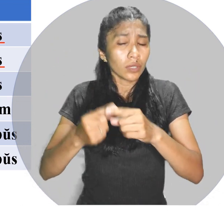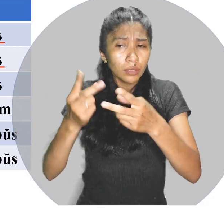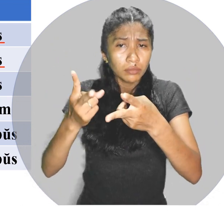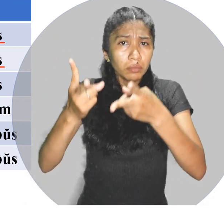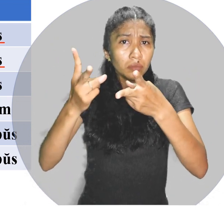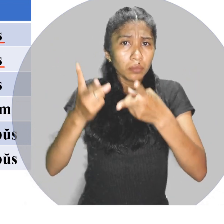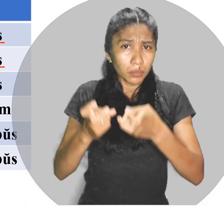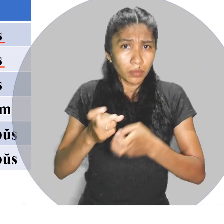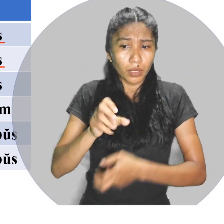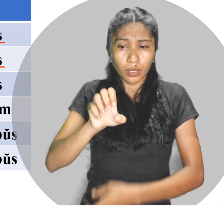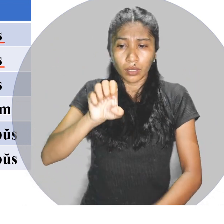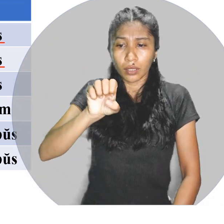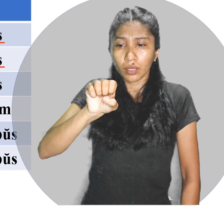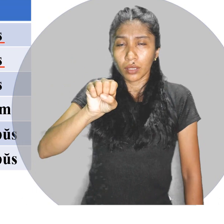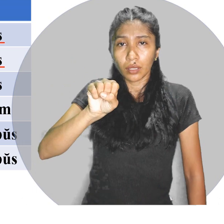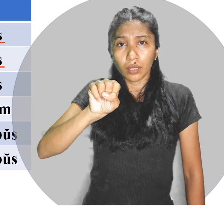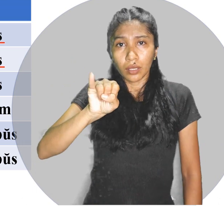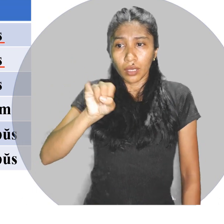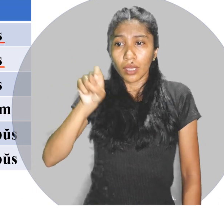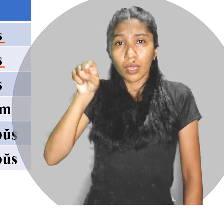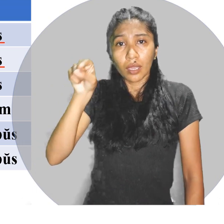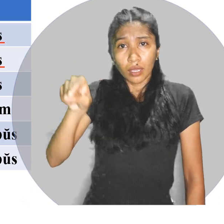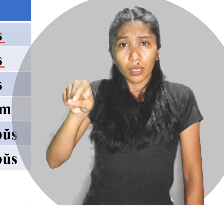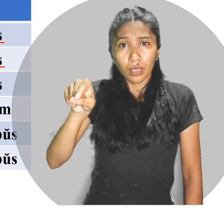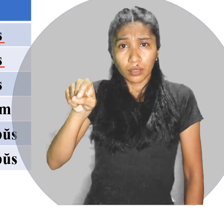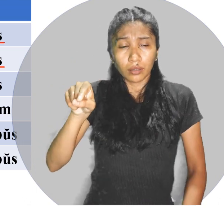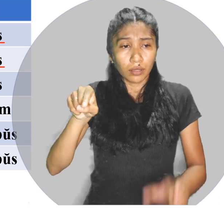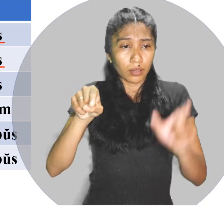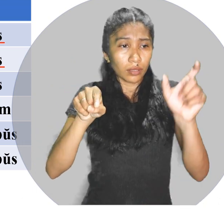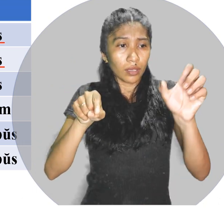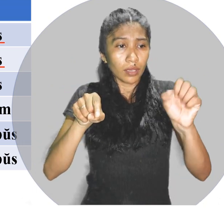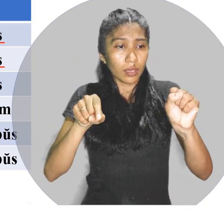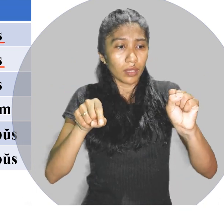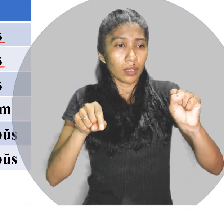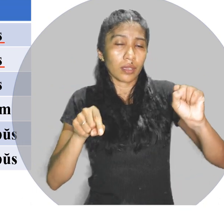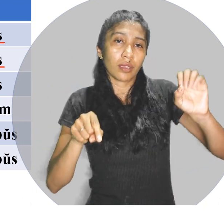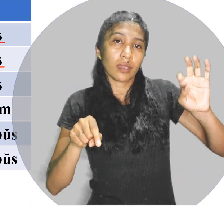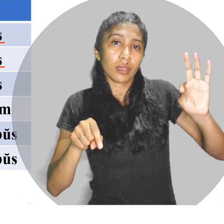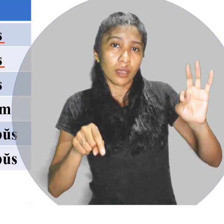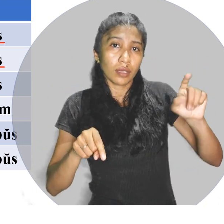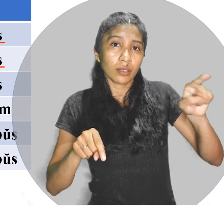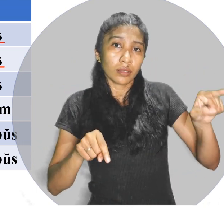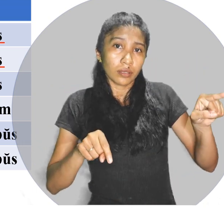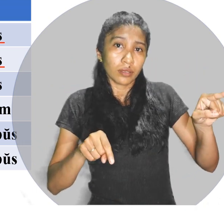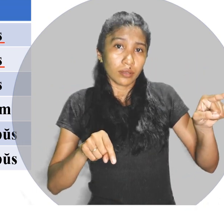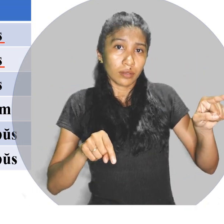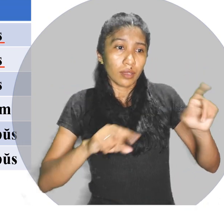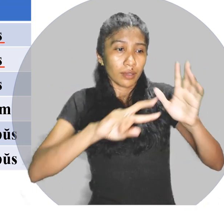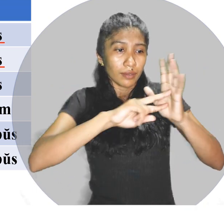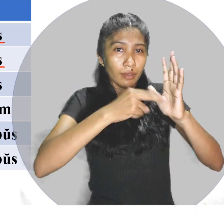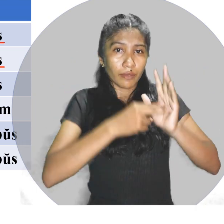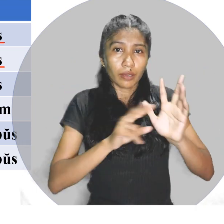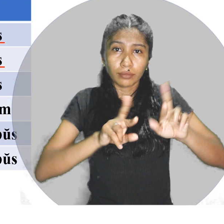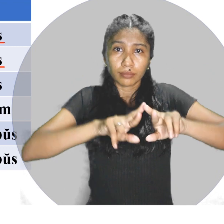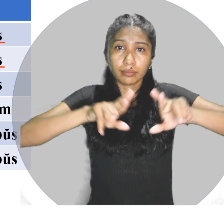de és é tu e de estis é vós.